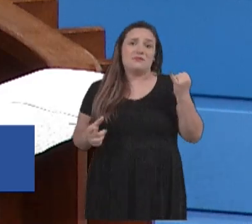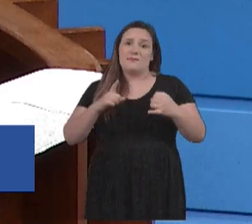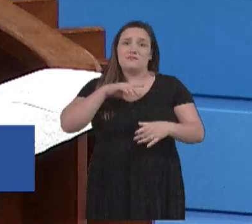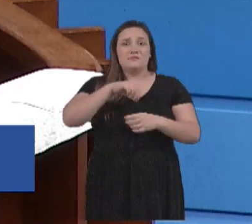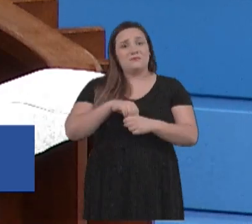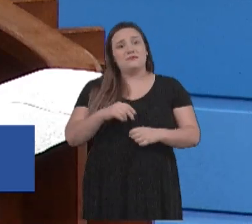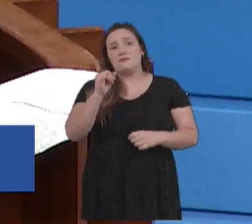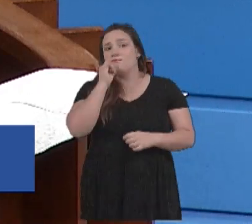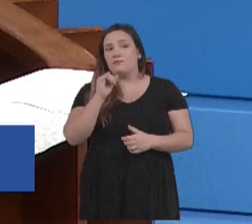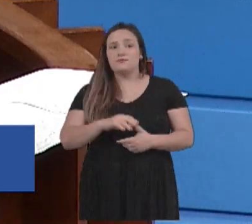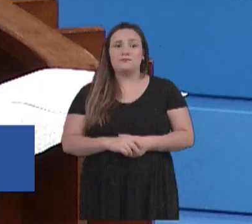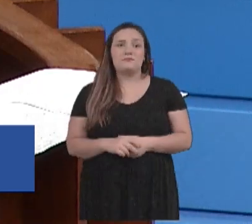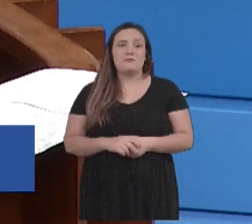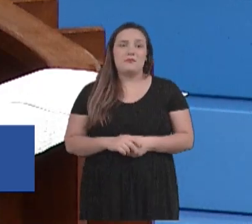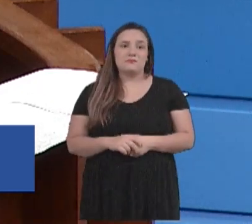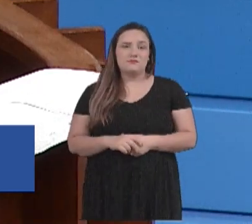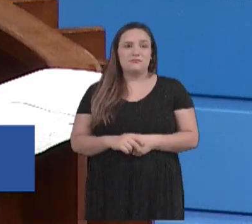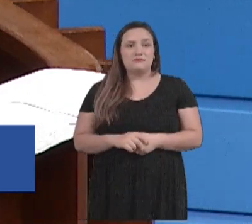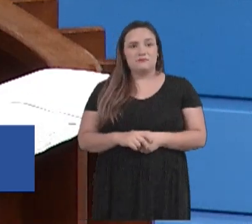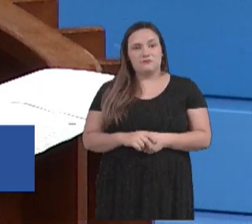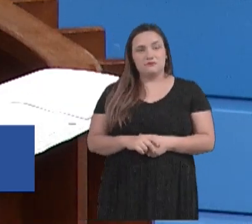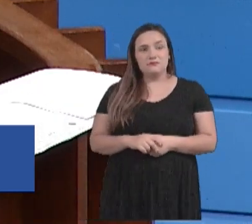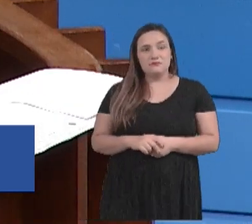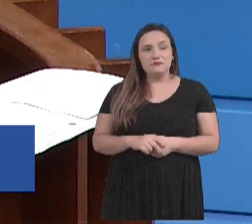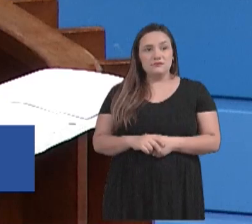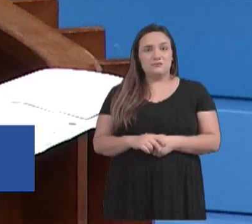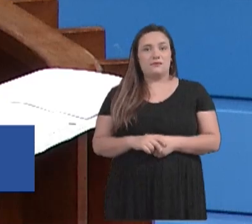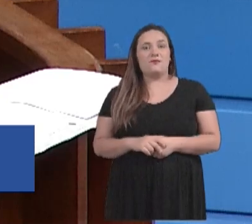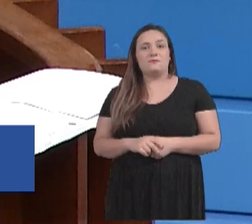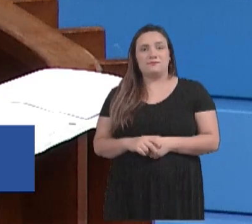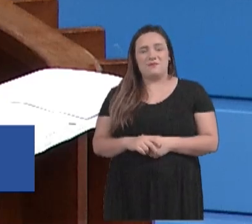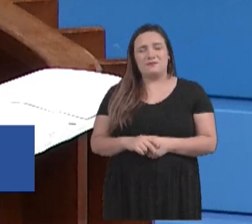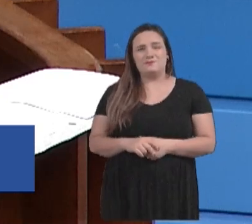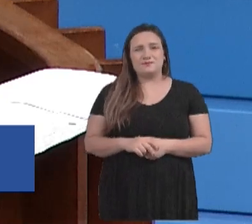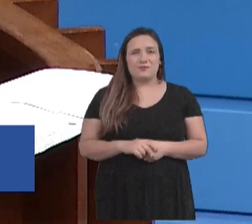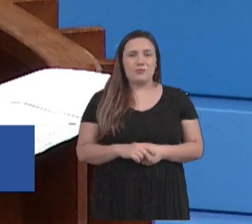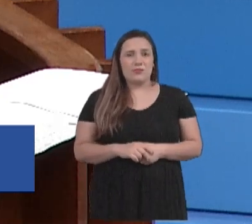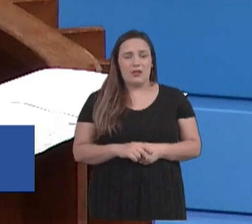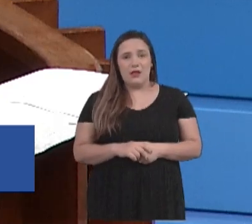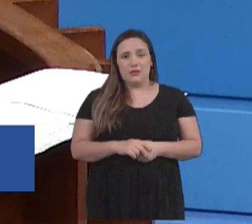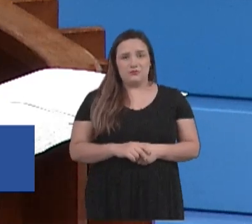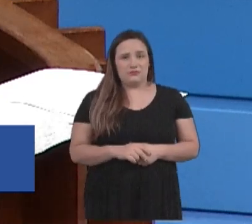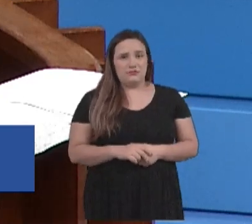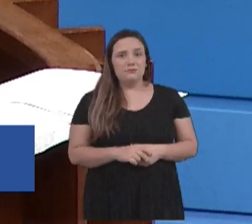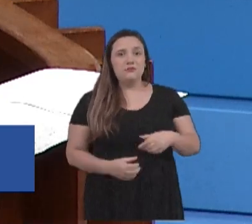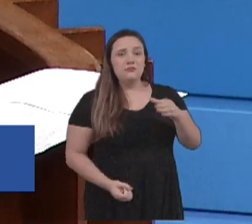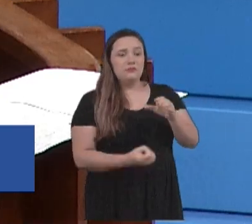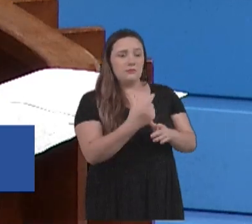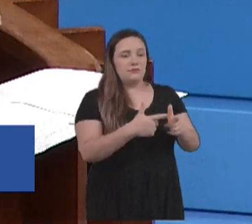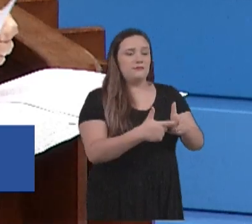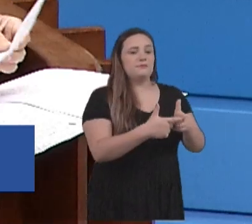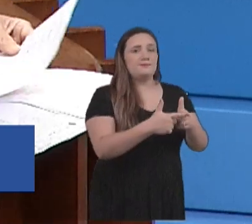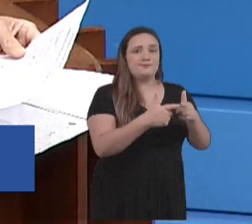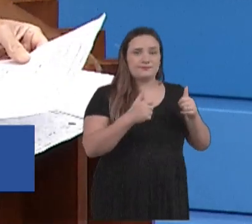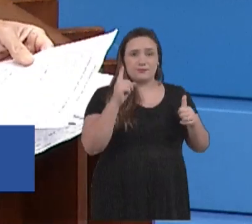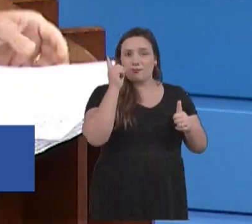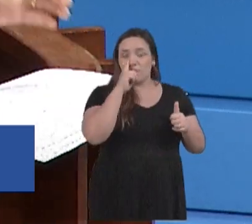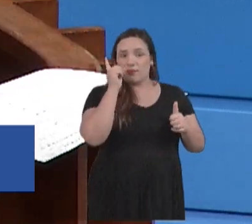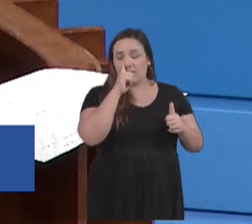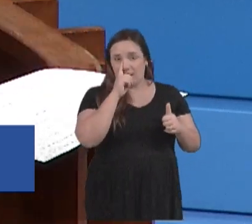projeto, como a criação da licença maternidade de até 20 dias para mães